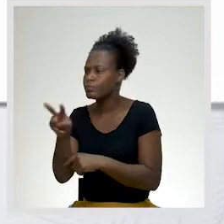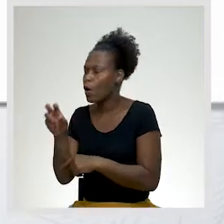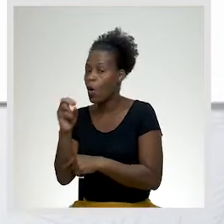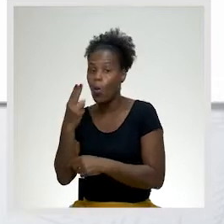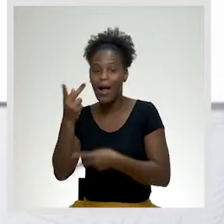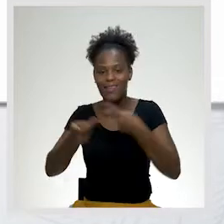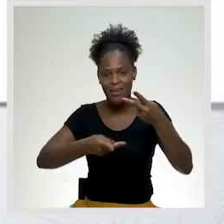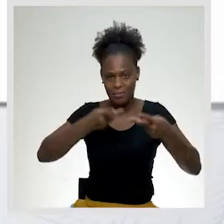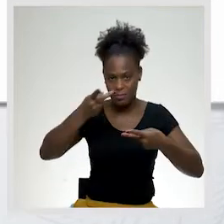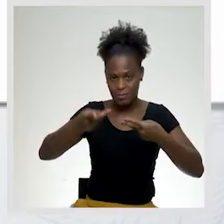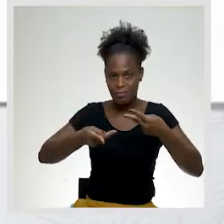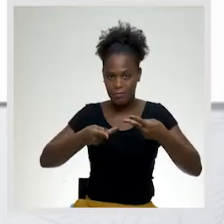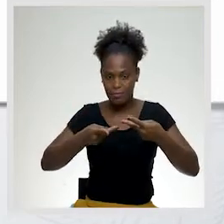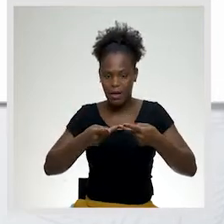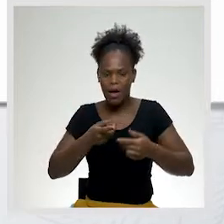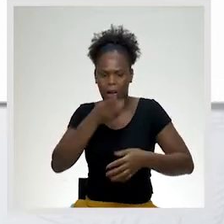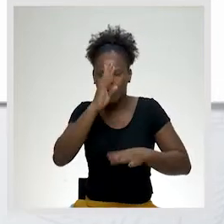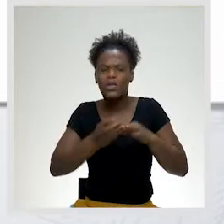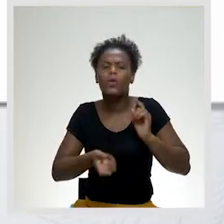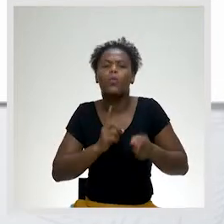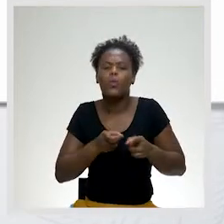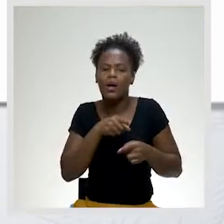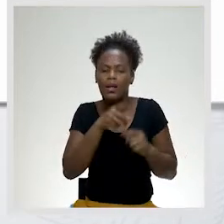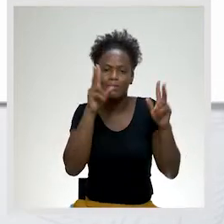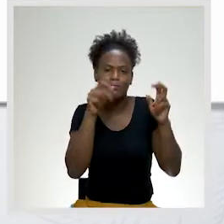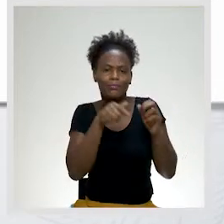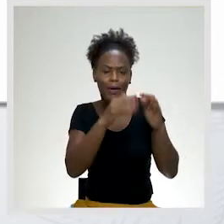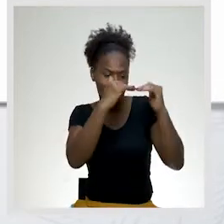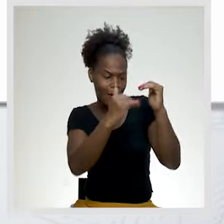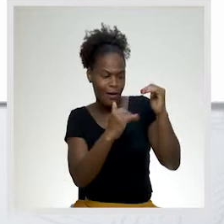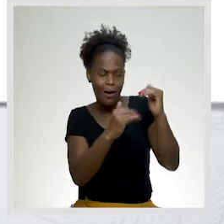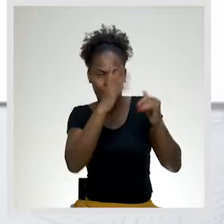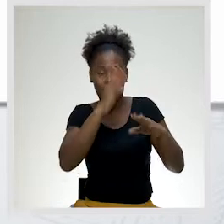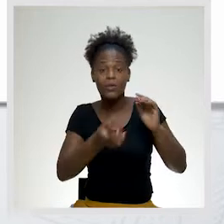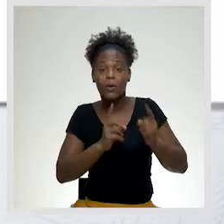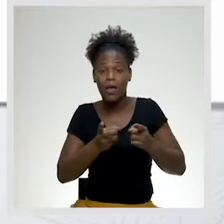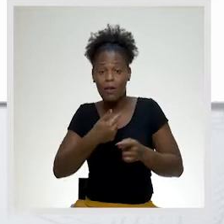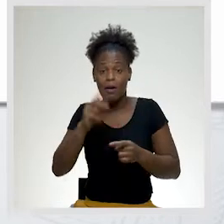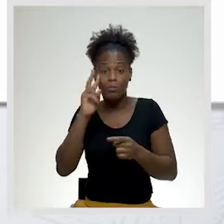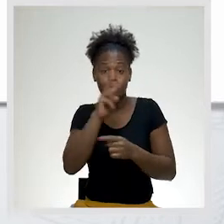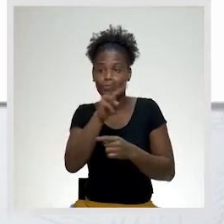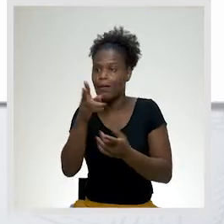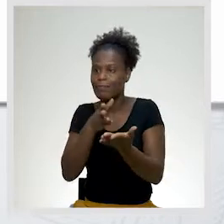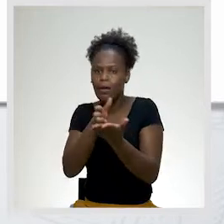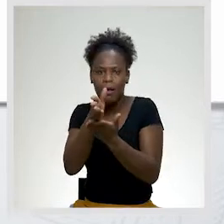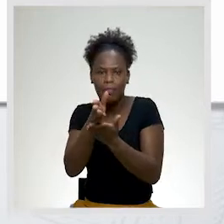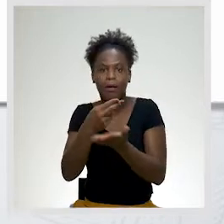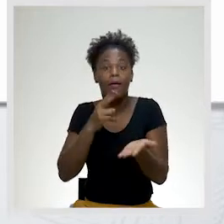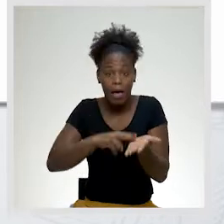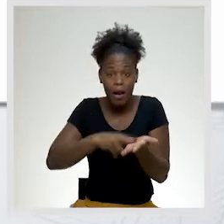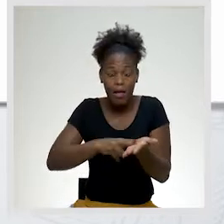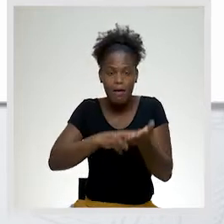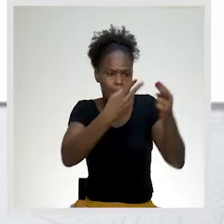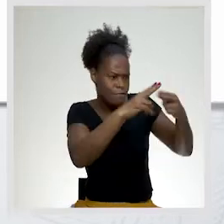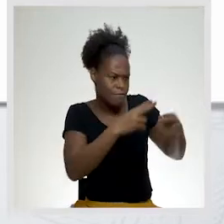análise. E o que acontece nesta fase? Faz-se uma observação direta, concreta e